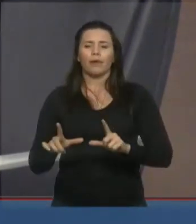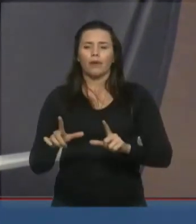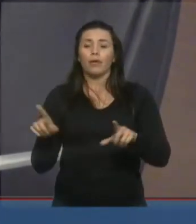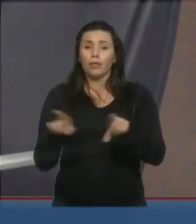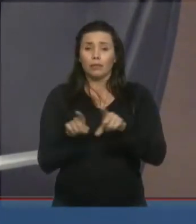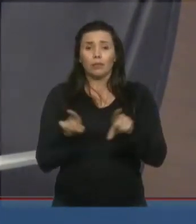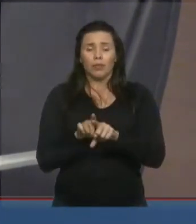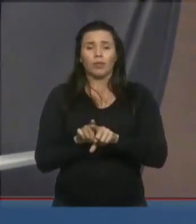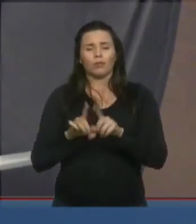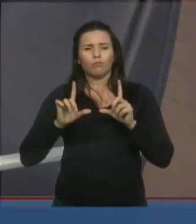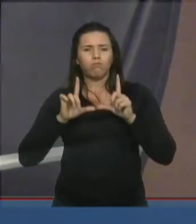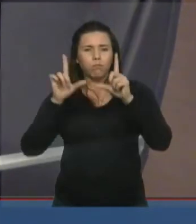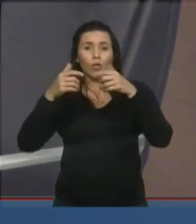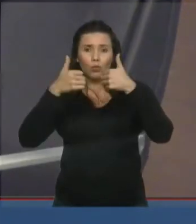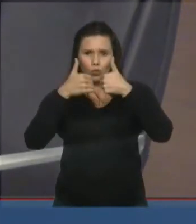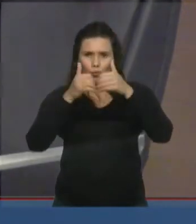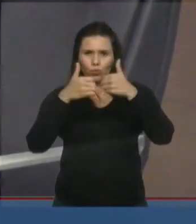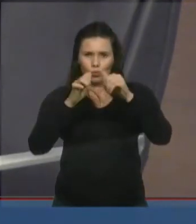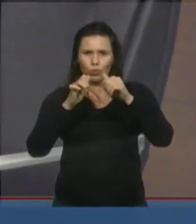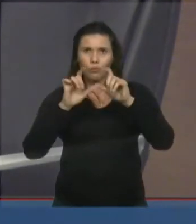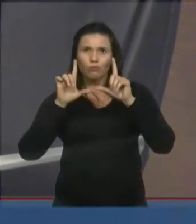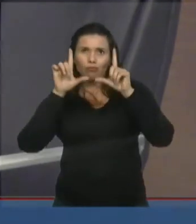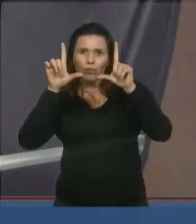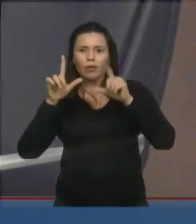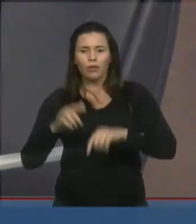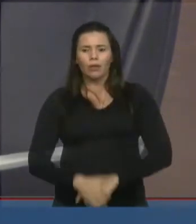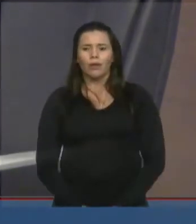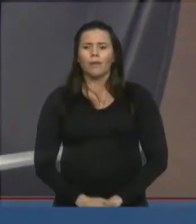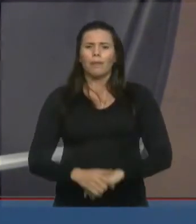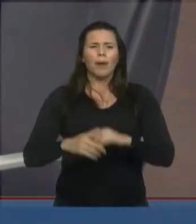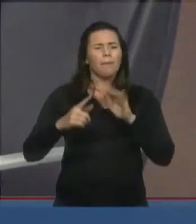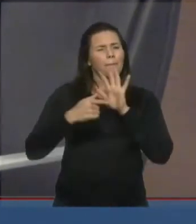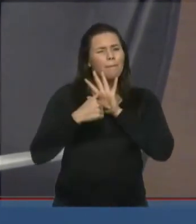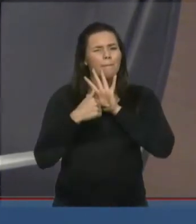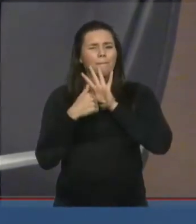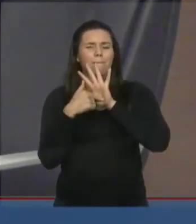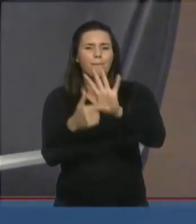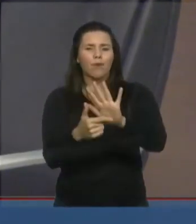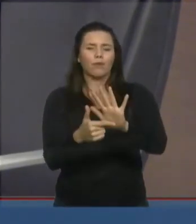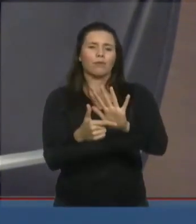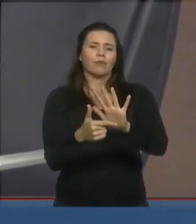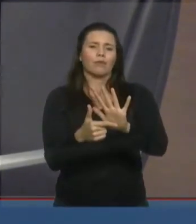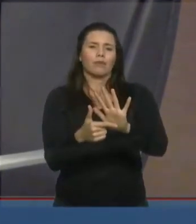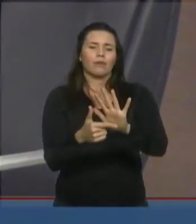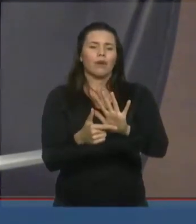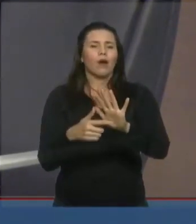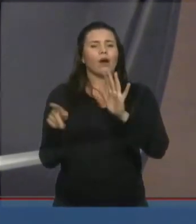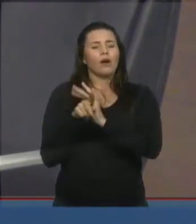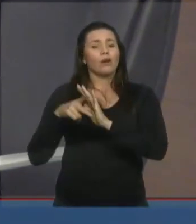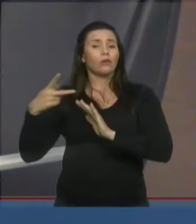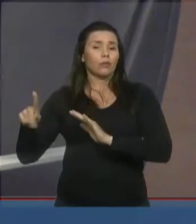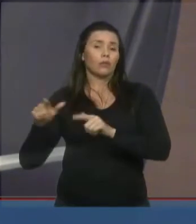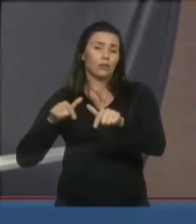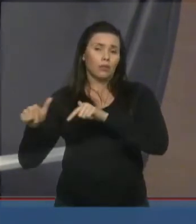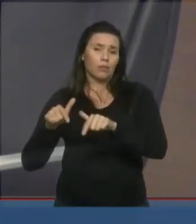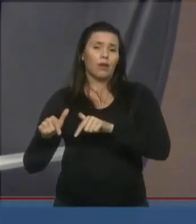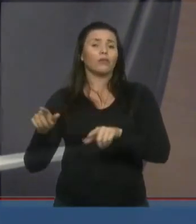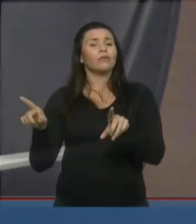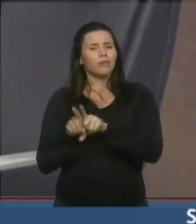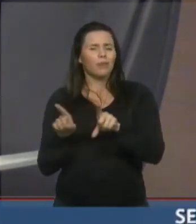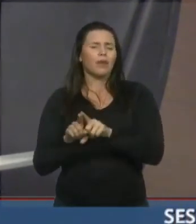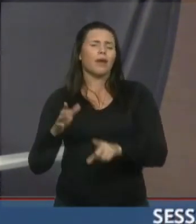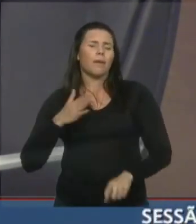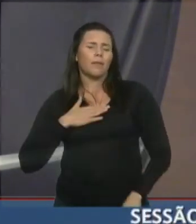nossa cidade, destacando não apenas a emenda, que no valor de R$ 110.000, mas